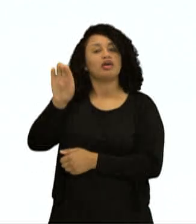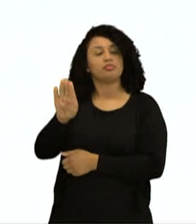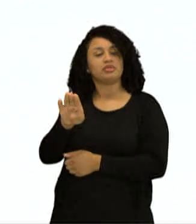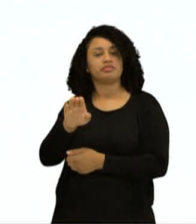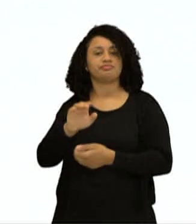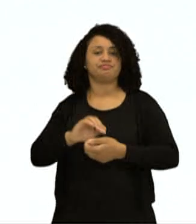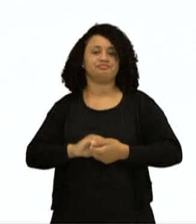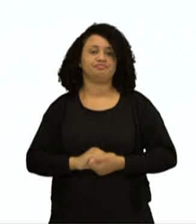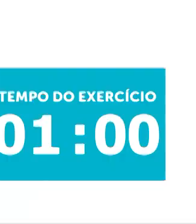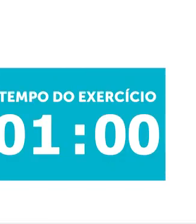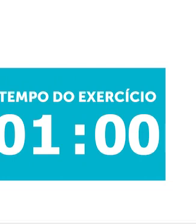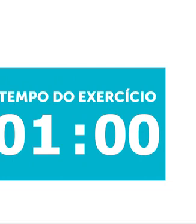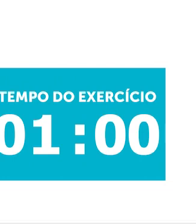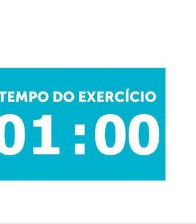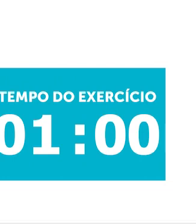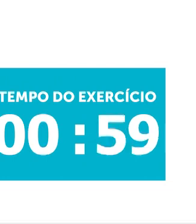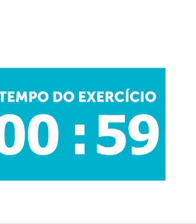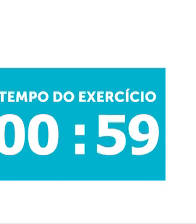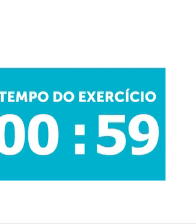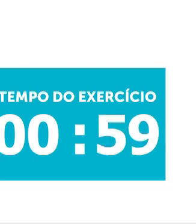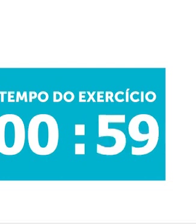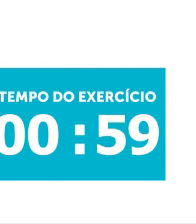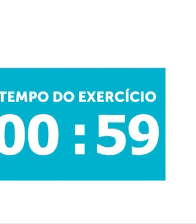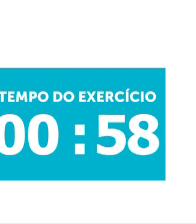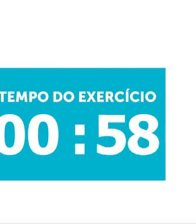Vamos lá? Let's go!